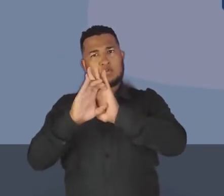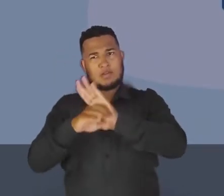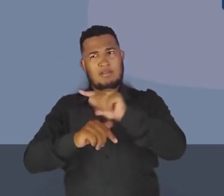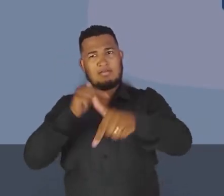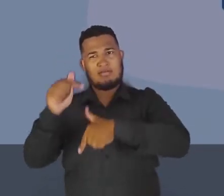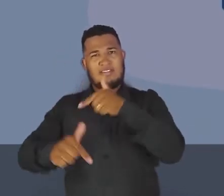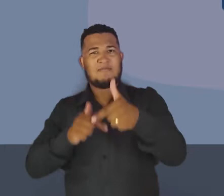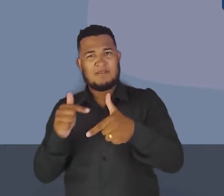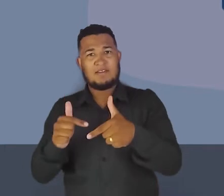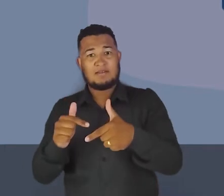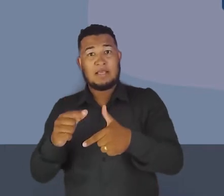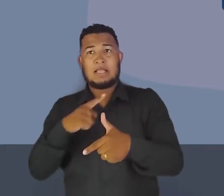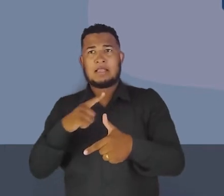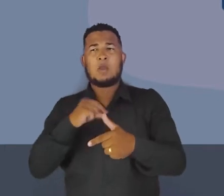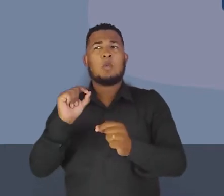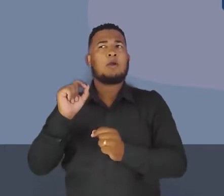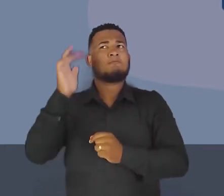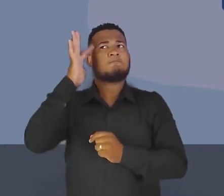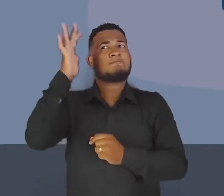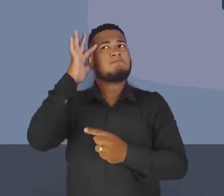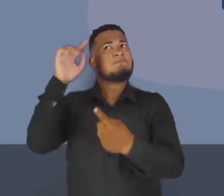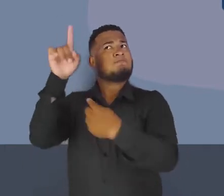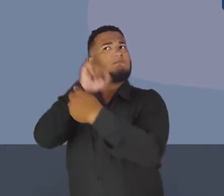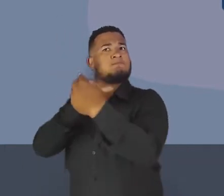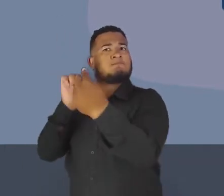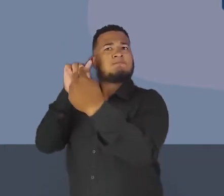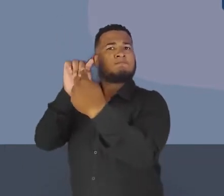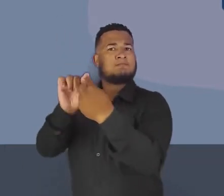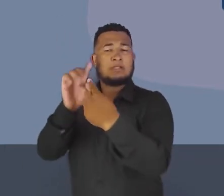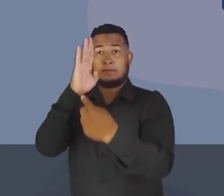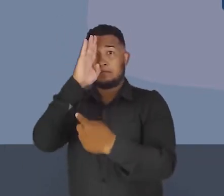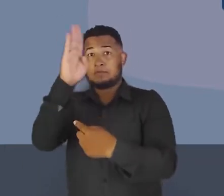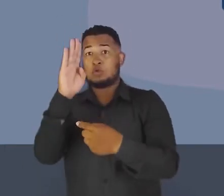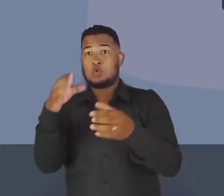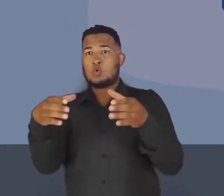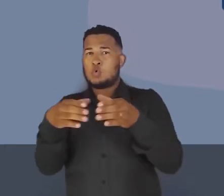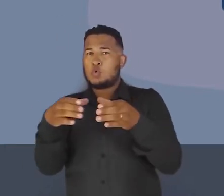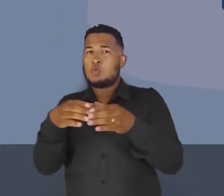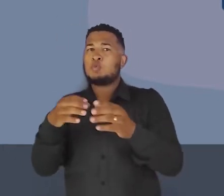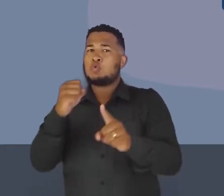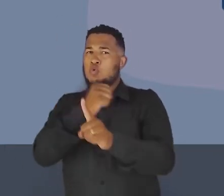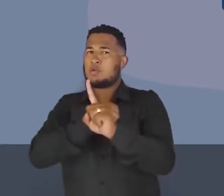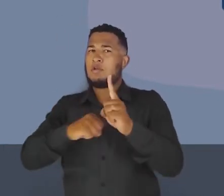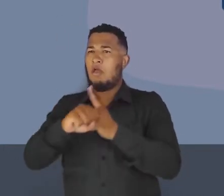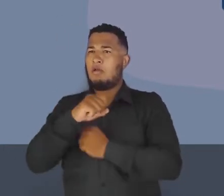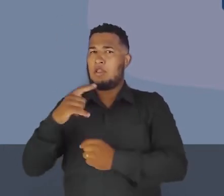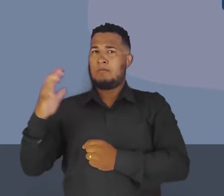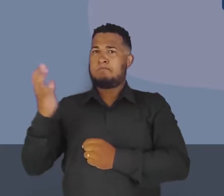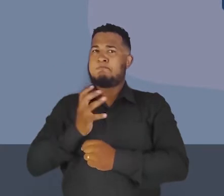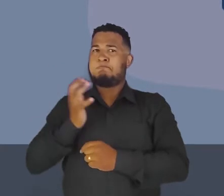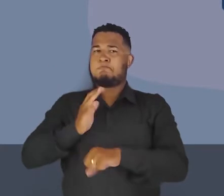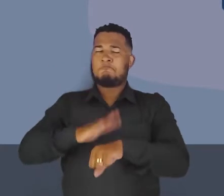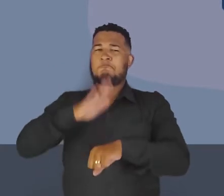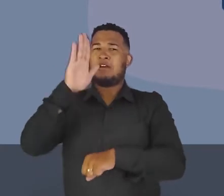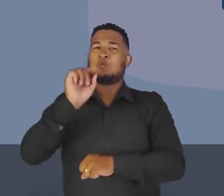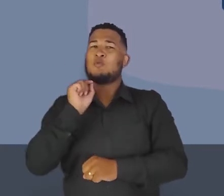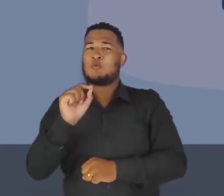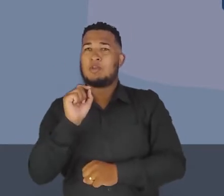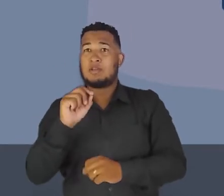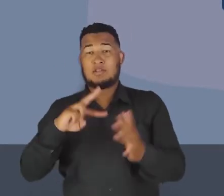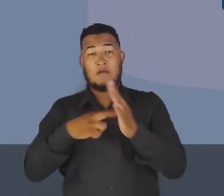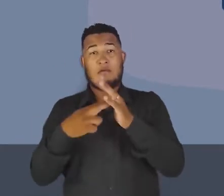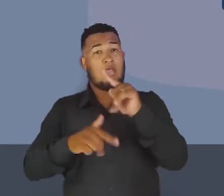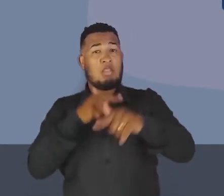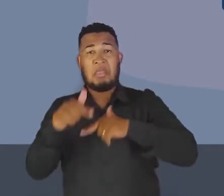Antiguidade, havia um ideal, principalmente para as classes sociais, as camadas sociais mais favorecidas, né, que era não